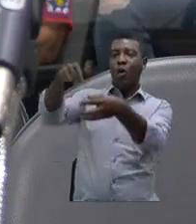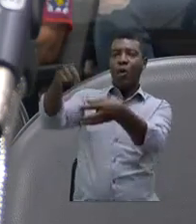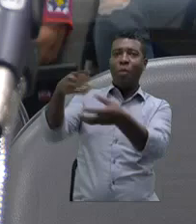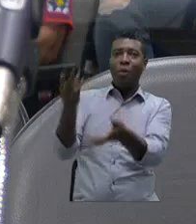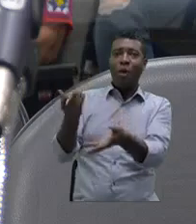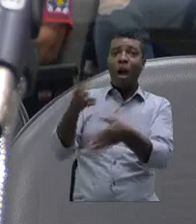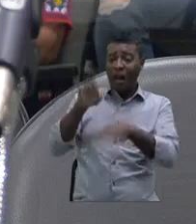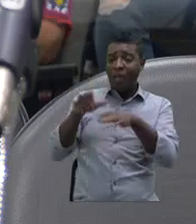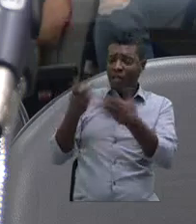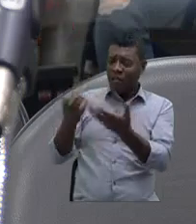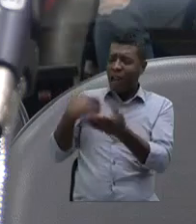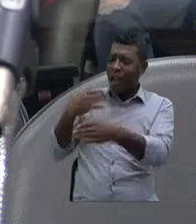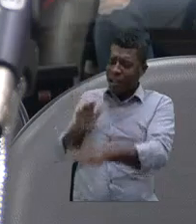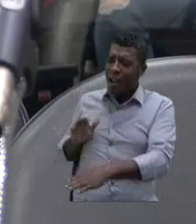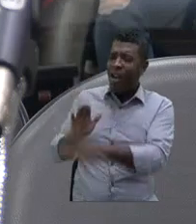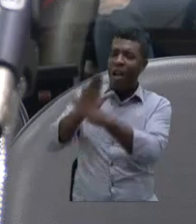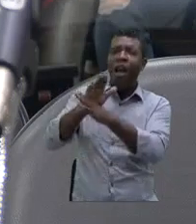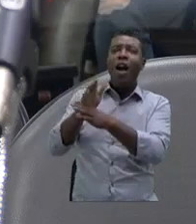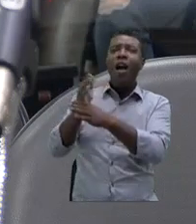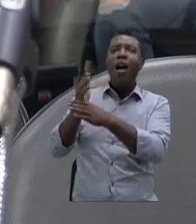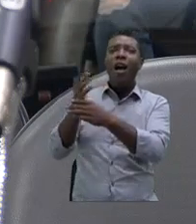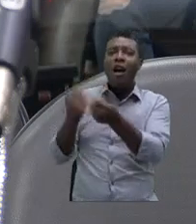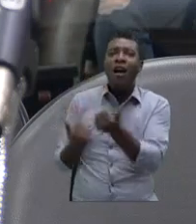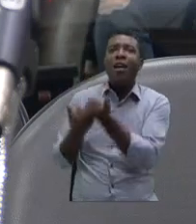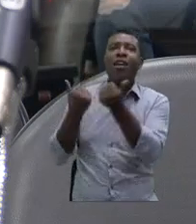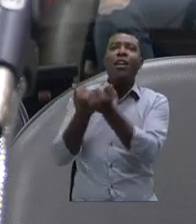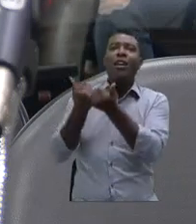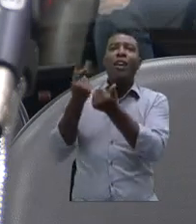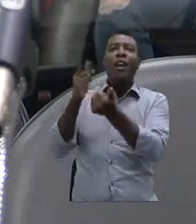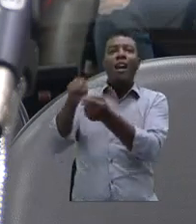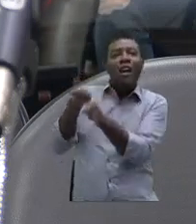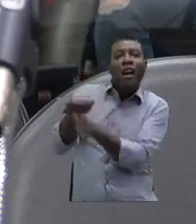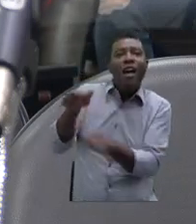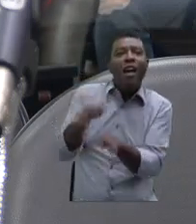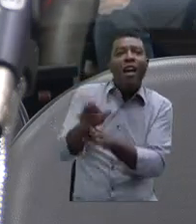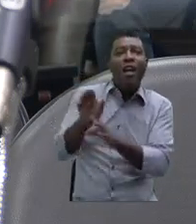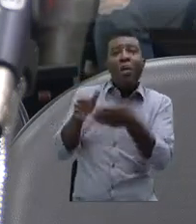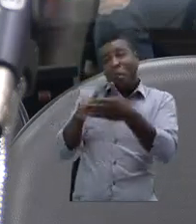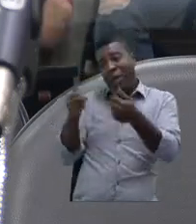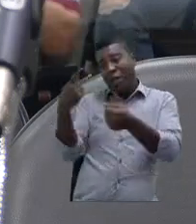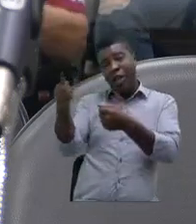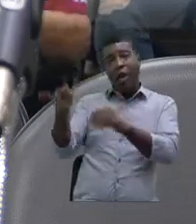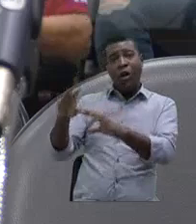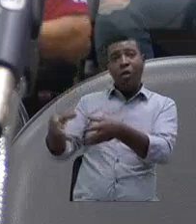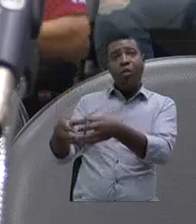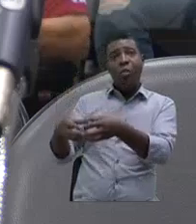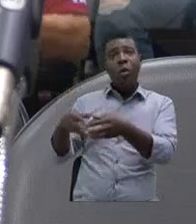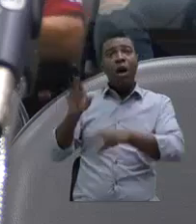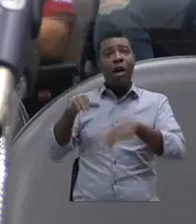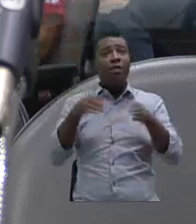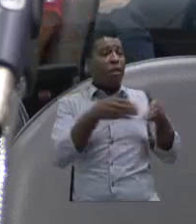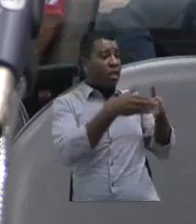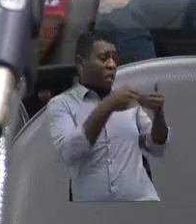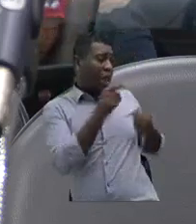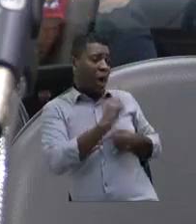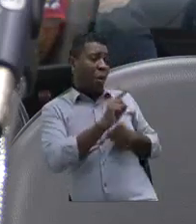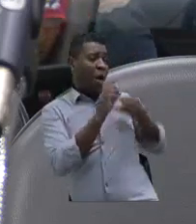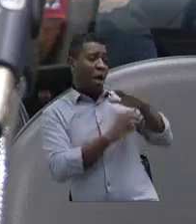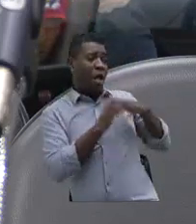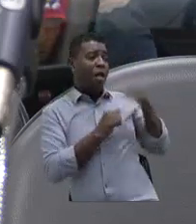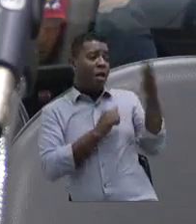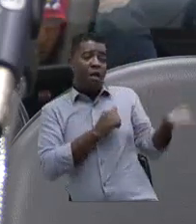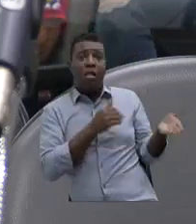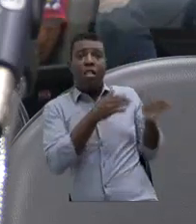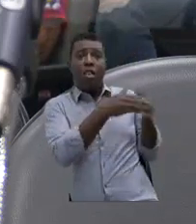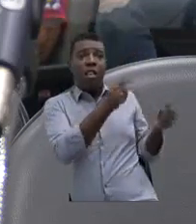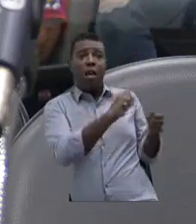e pedir desses grupos procedimentos que, muitas vezes, não pede para uma empresa, por exemplo.